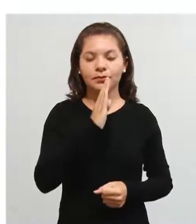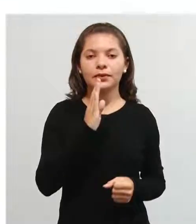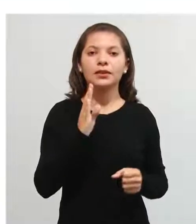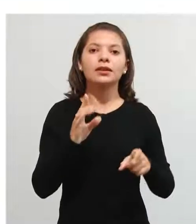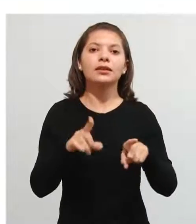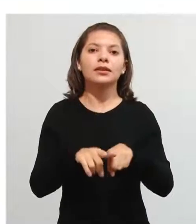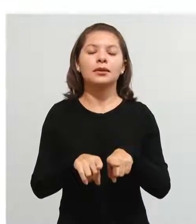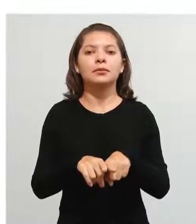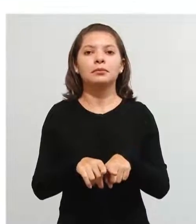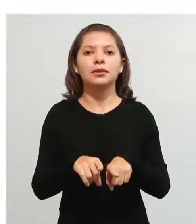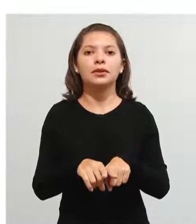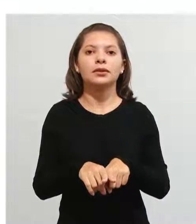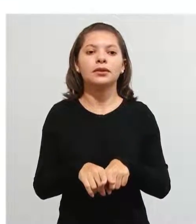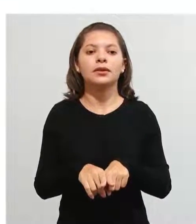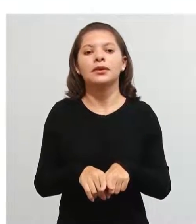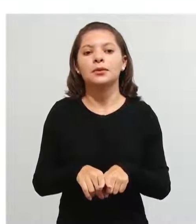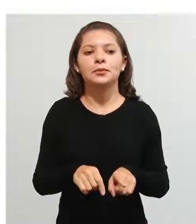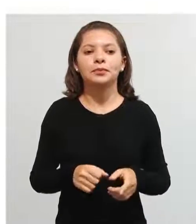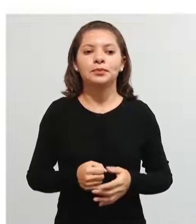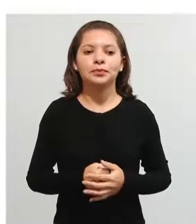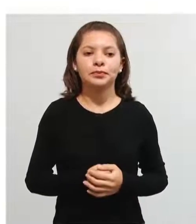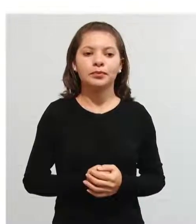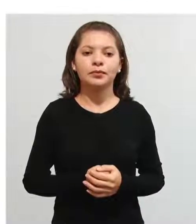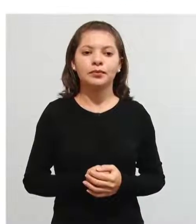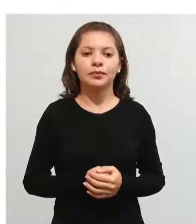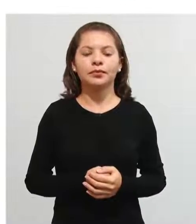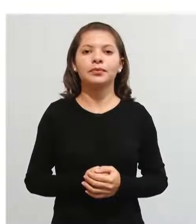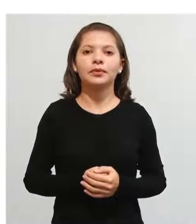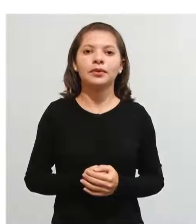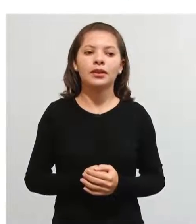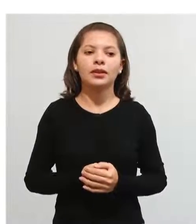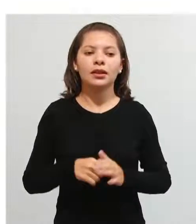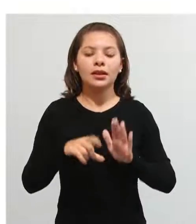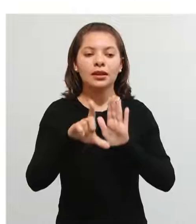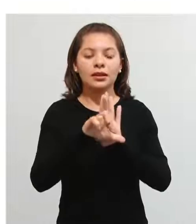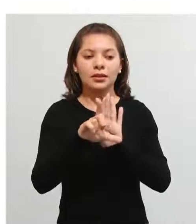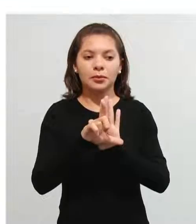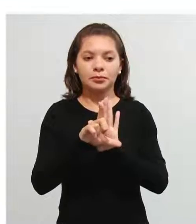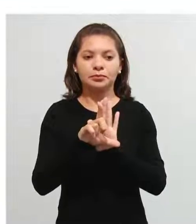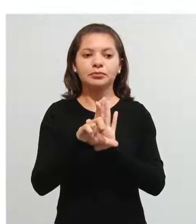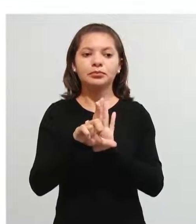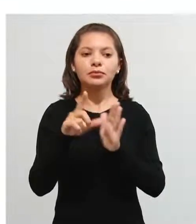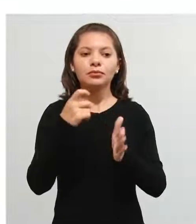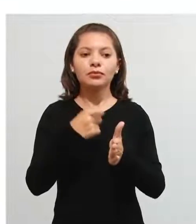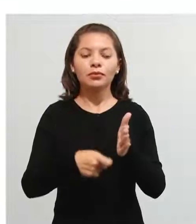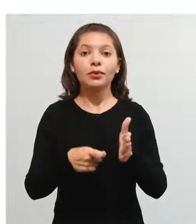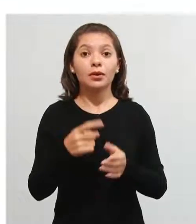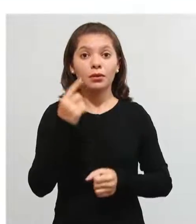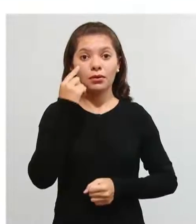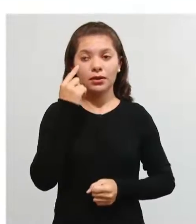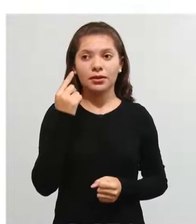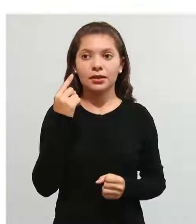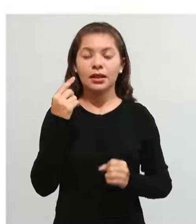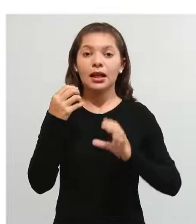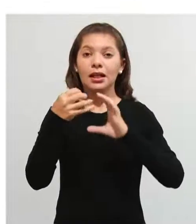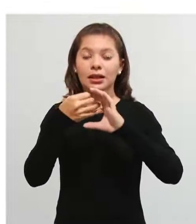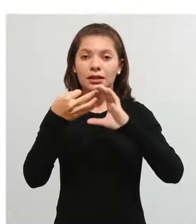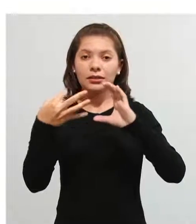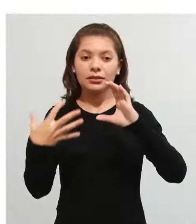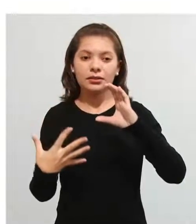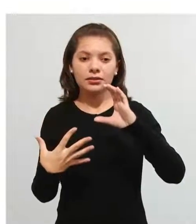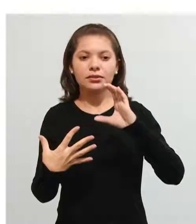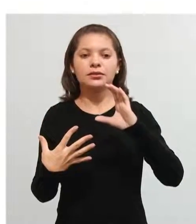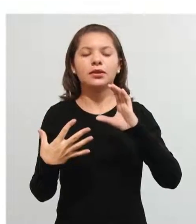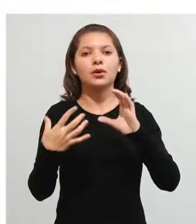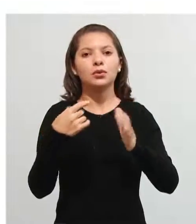que tributo como uma prestação compulsória é instituída em lei, tá? Olha só, a caracterização